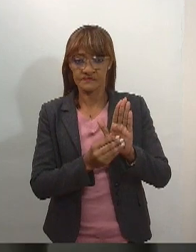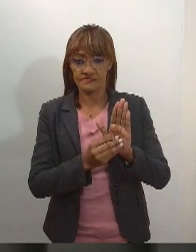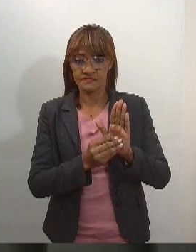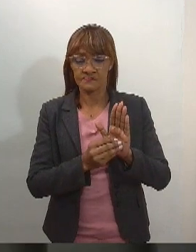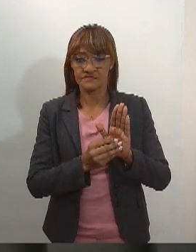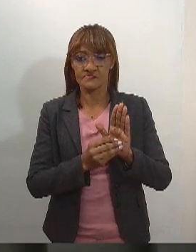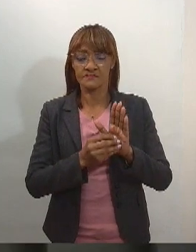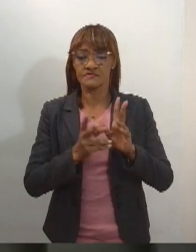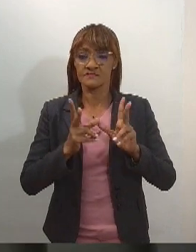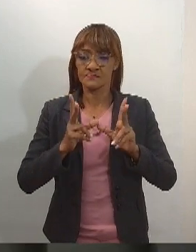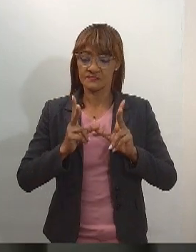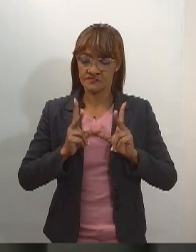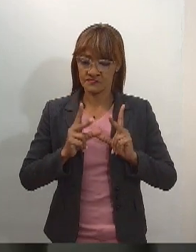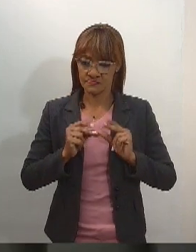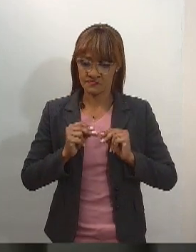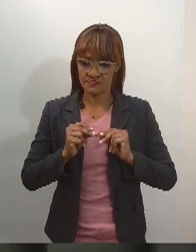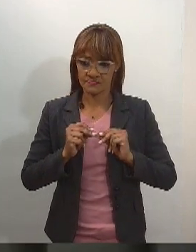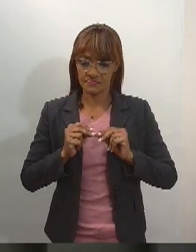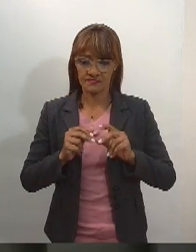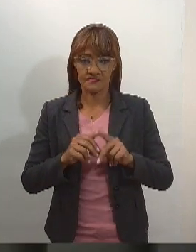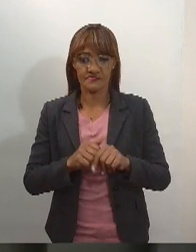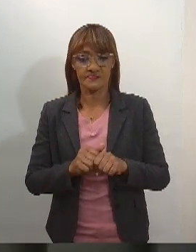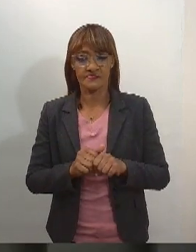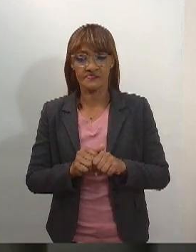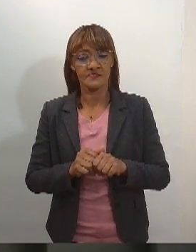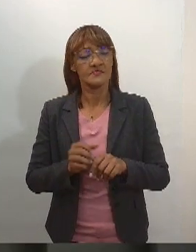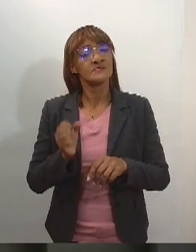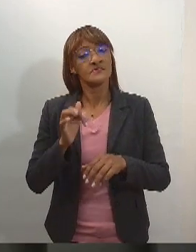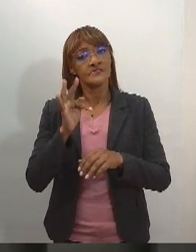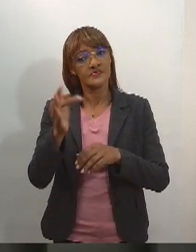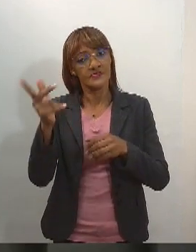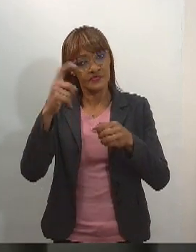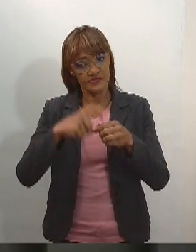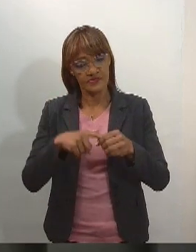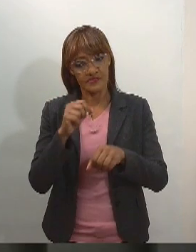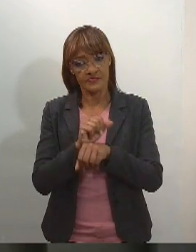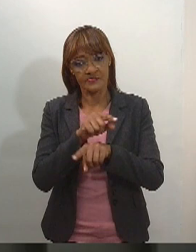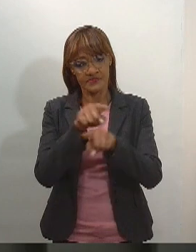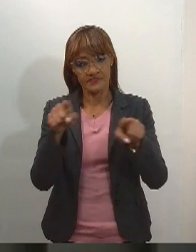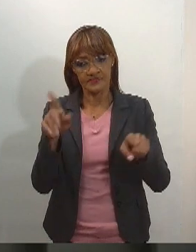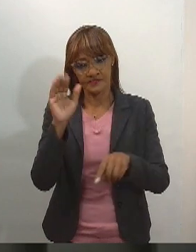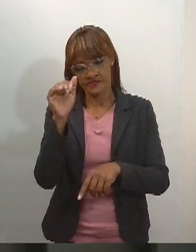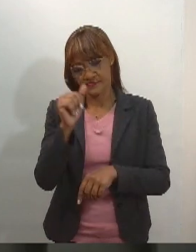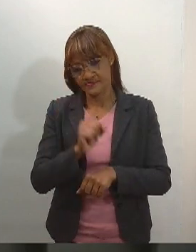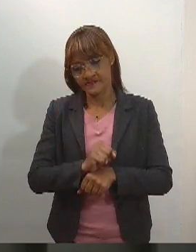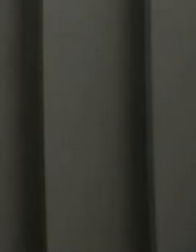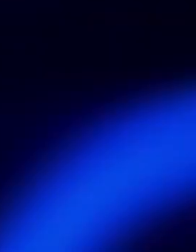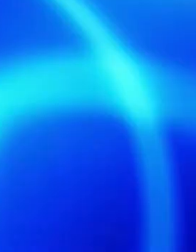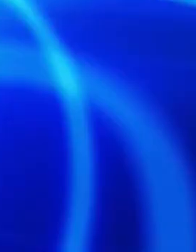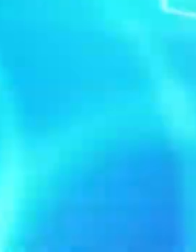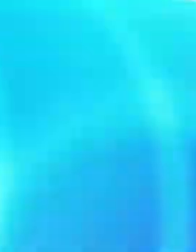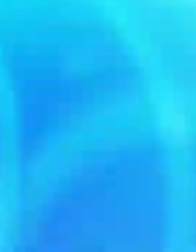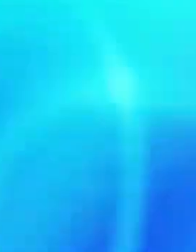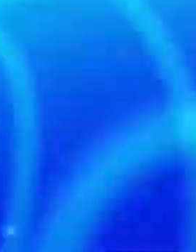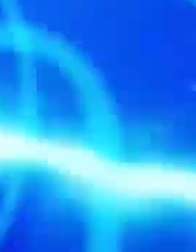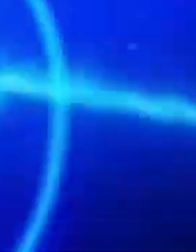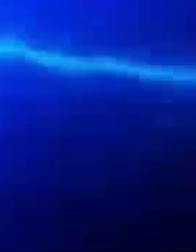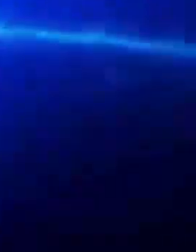tela e será direcionado. Até o nosso próximo encontro, espero todos vocês. Até lá!